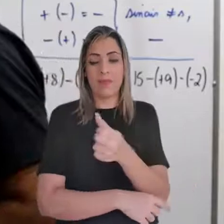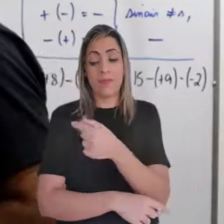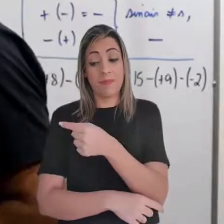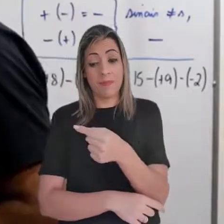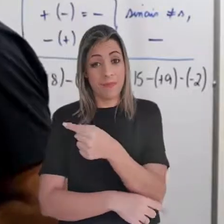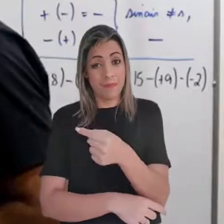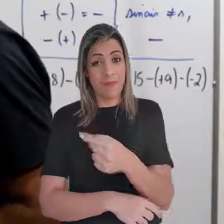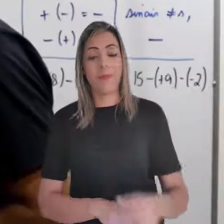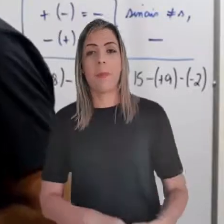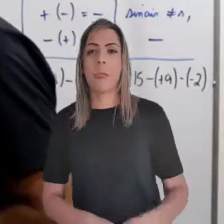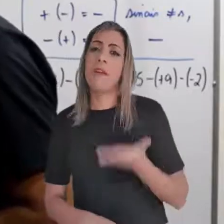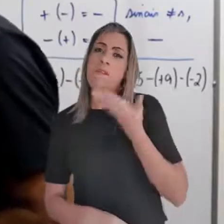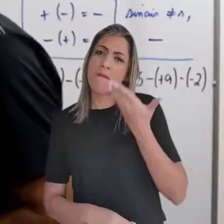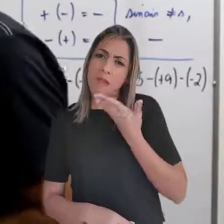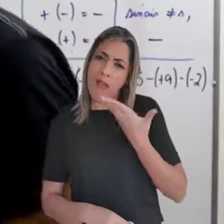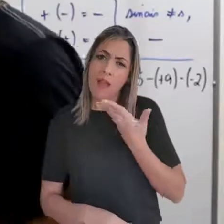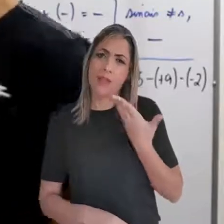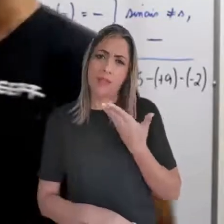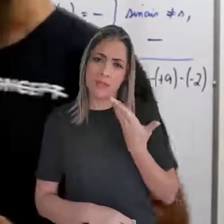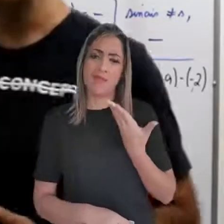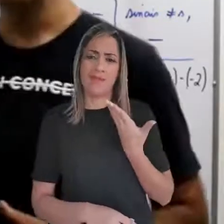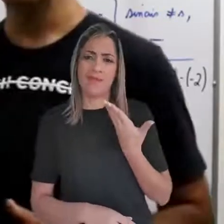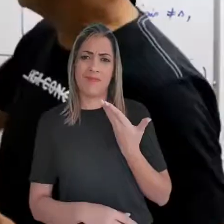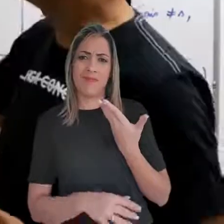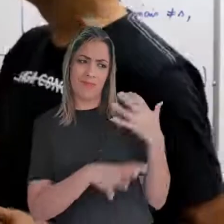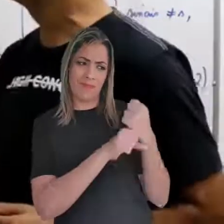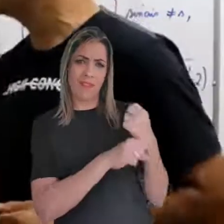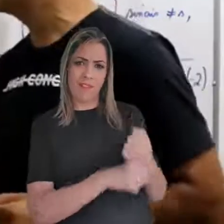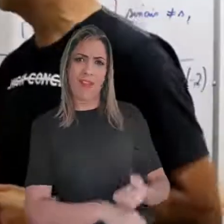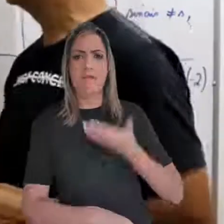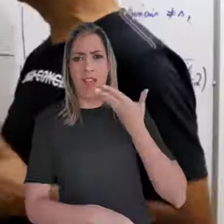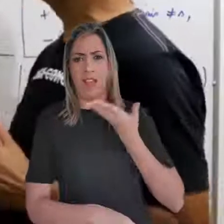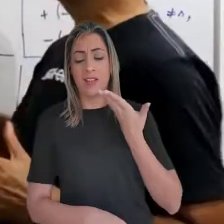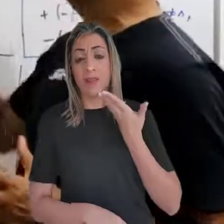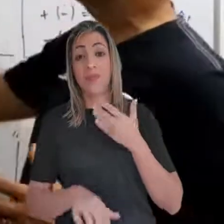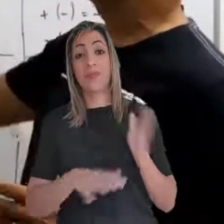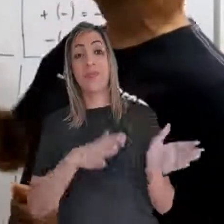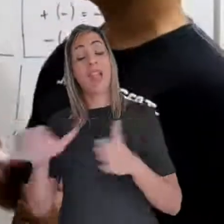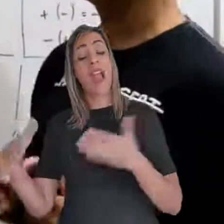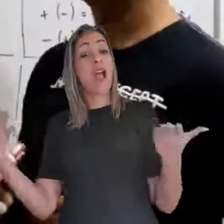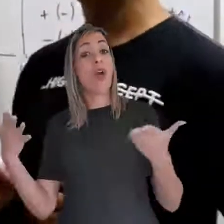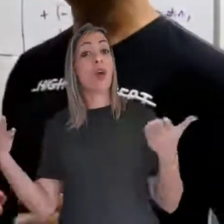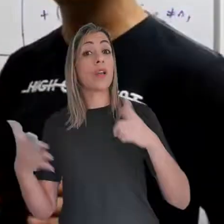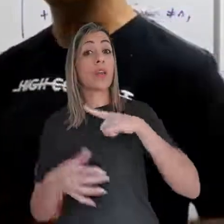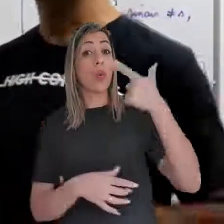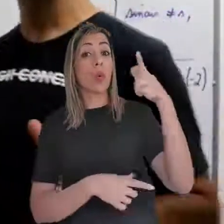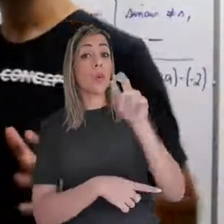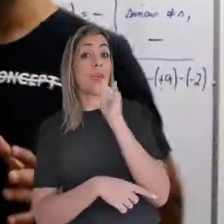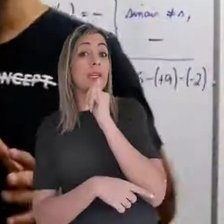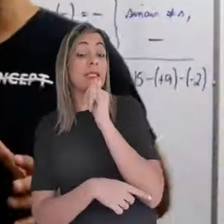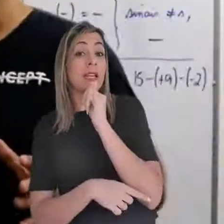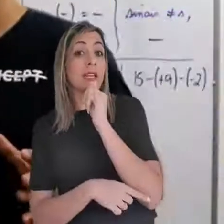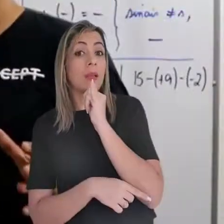56. Fácil essas contas aqui. Mais um outro exemplo aqui. Desta vez eu estou trazendo o exemplo